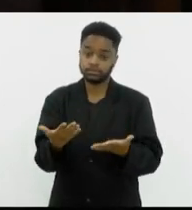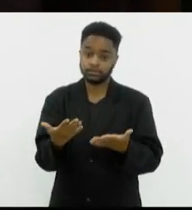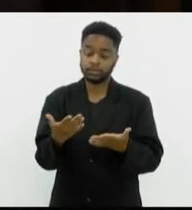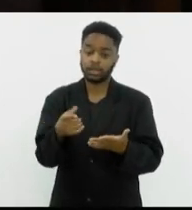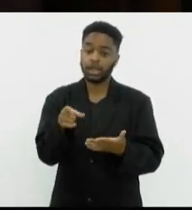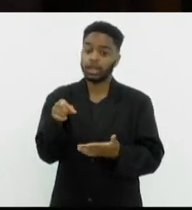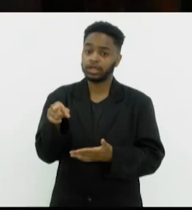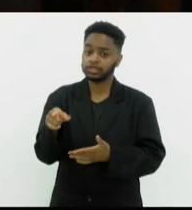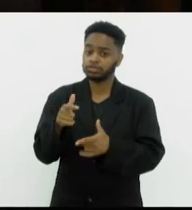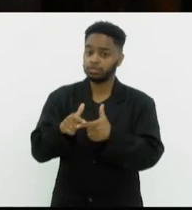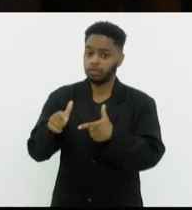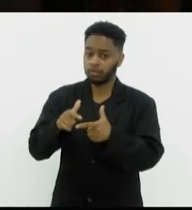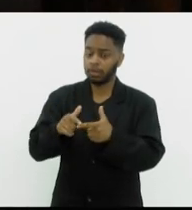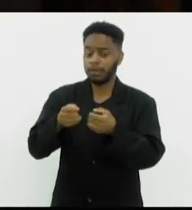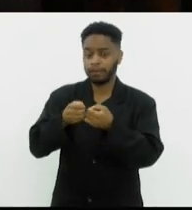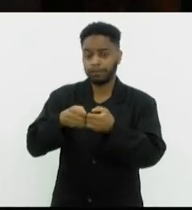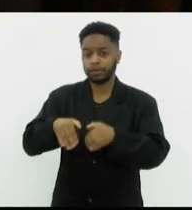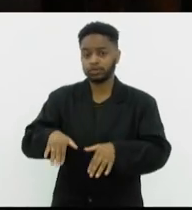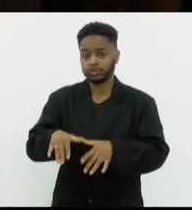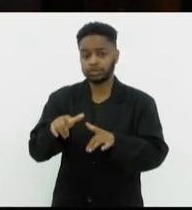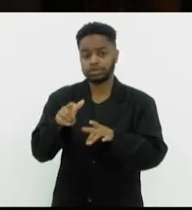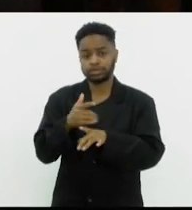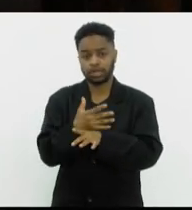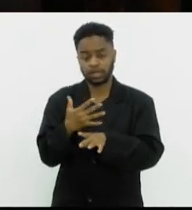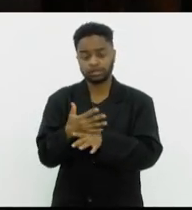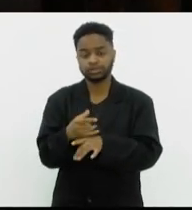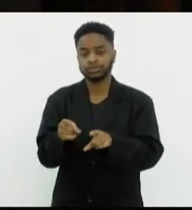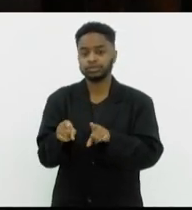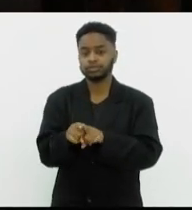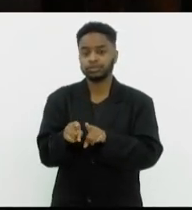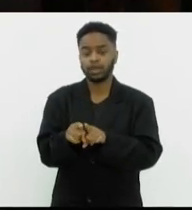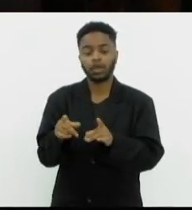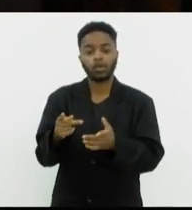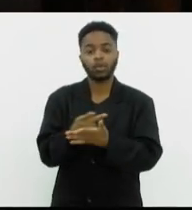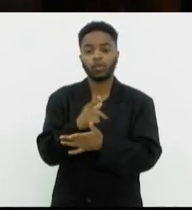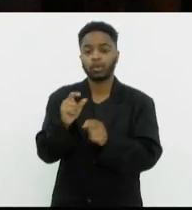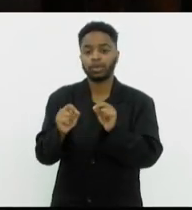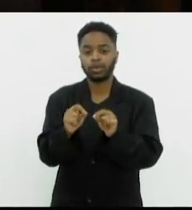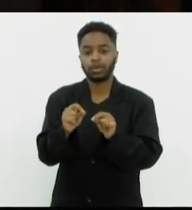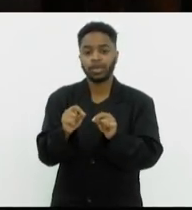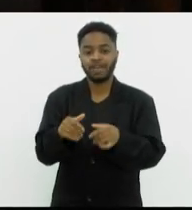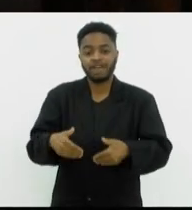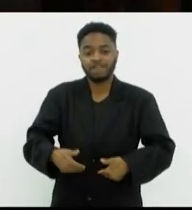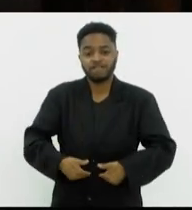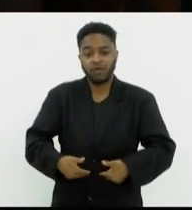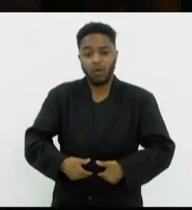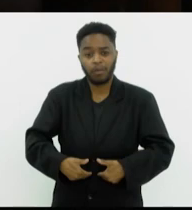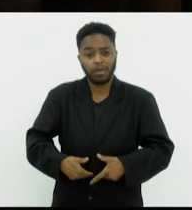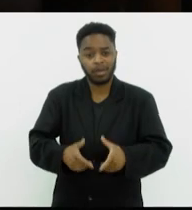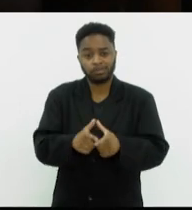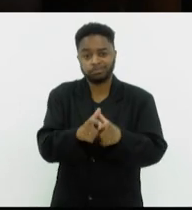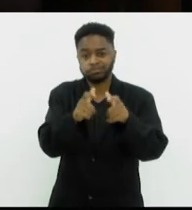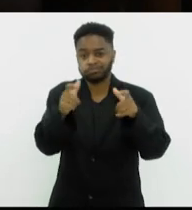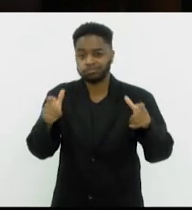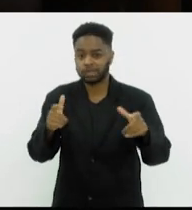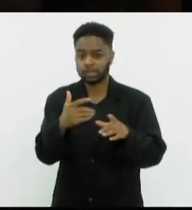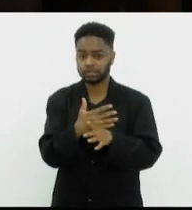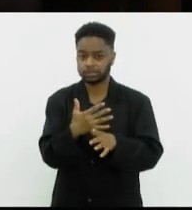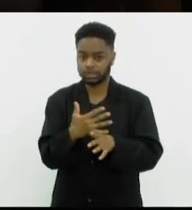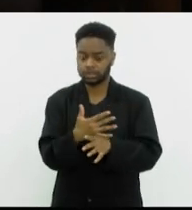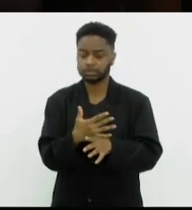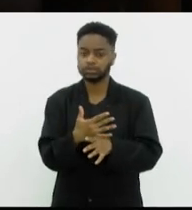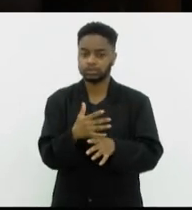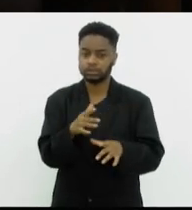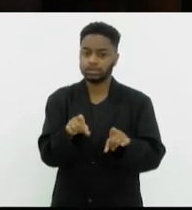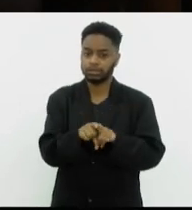comprometido o abastecimento na cidade, contribuído para o aumento da fome na cidade e em toda ali a